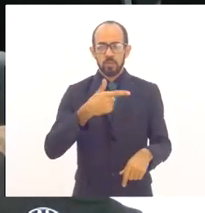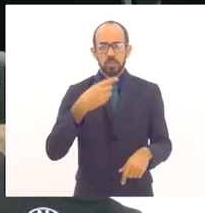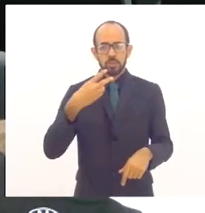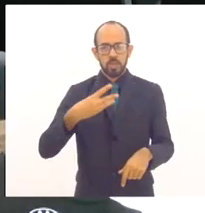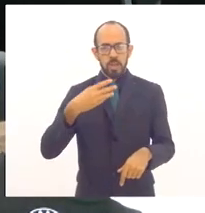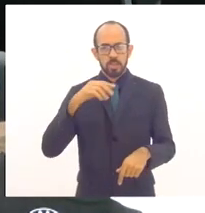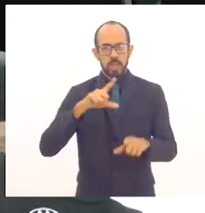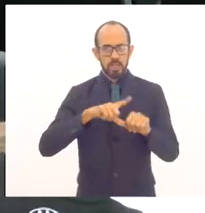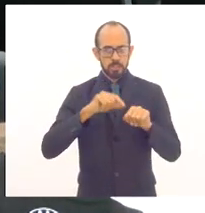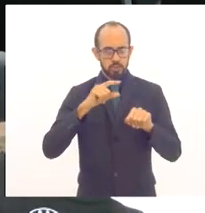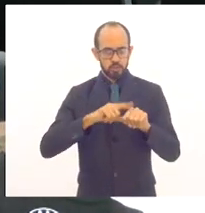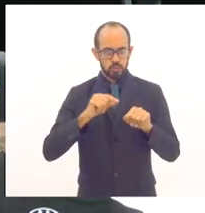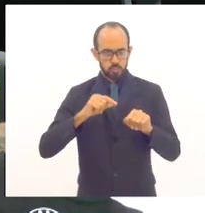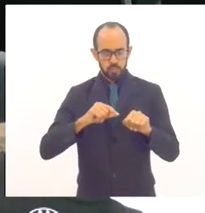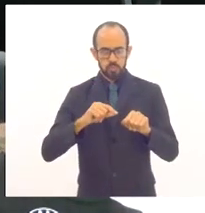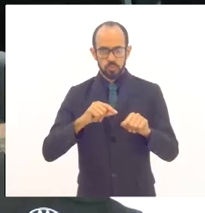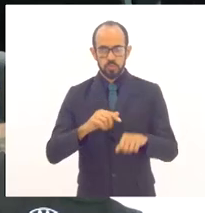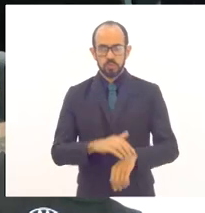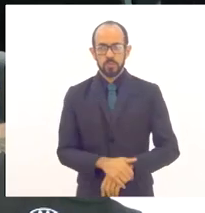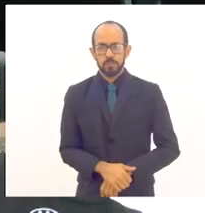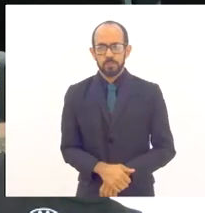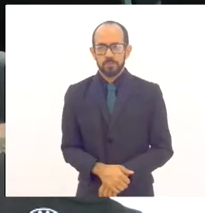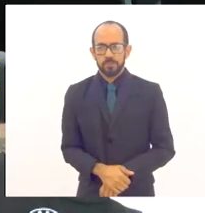artigos. Isso. 23 artigos.